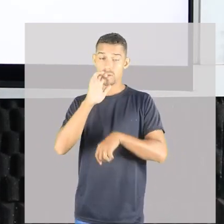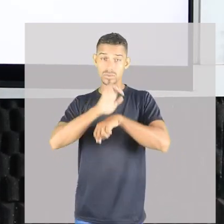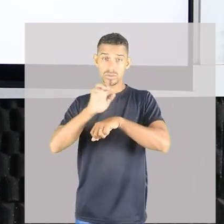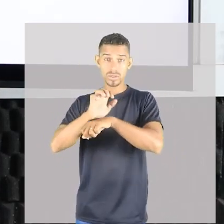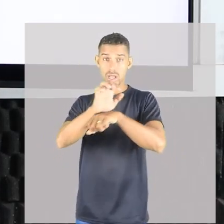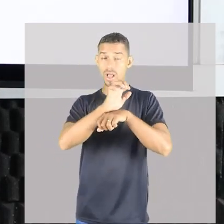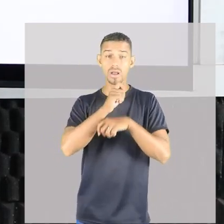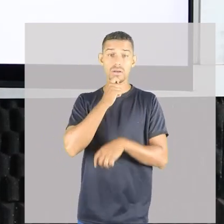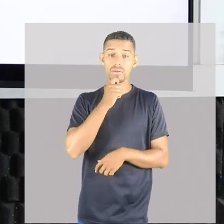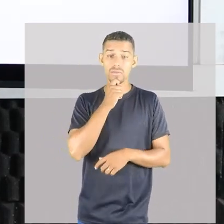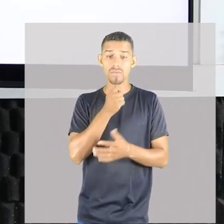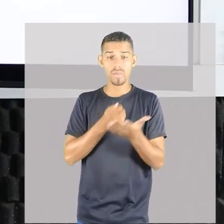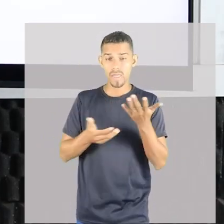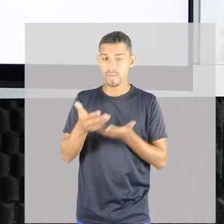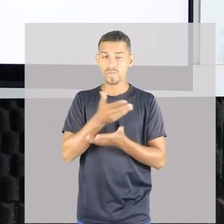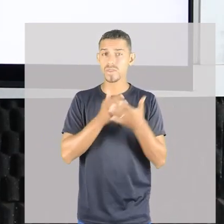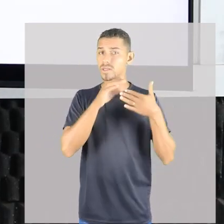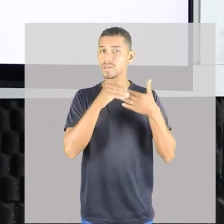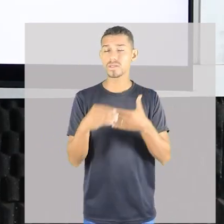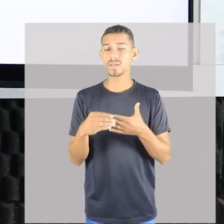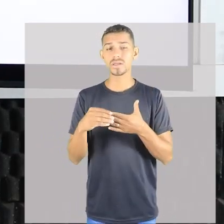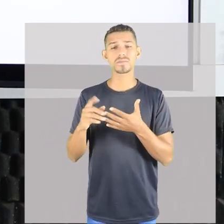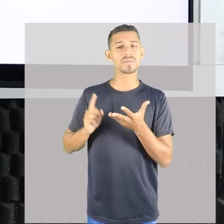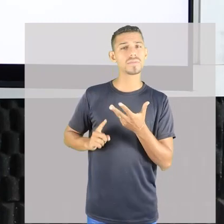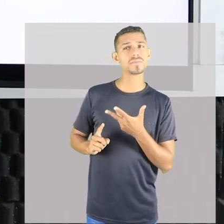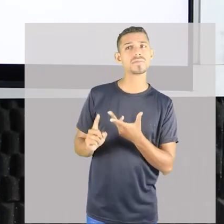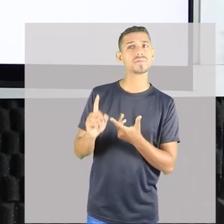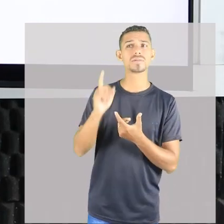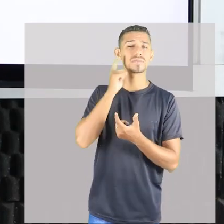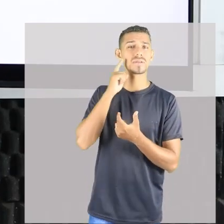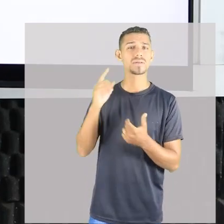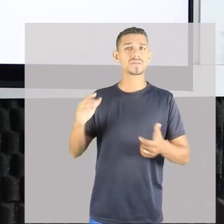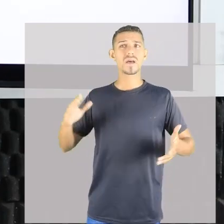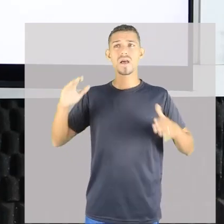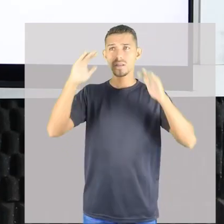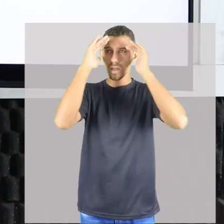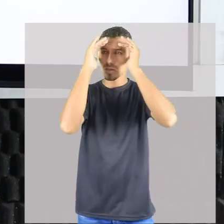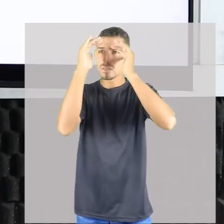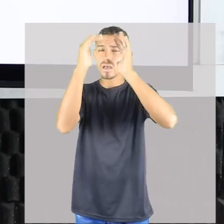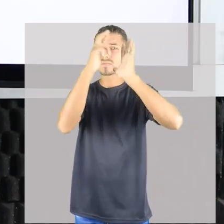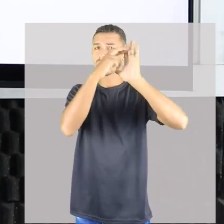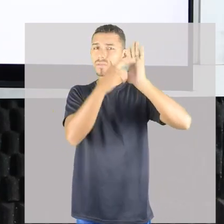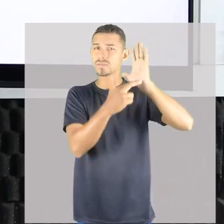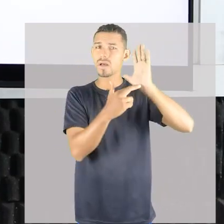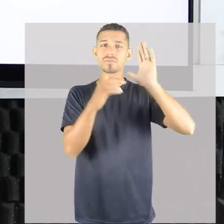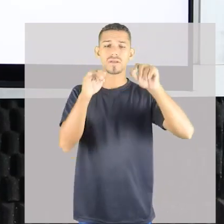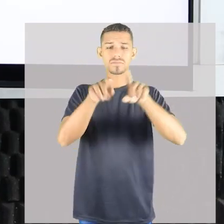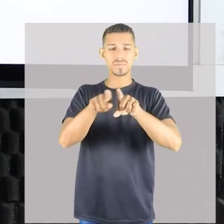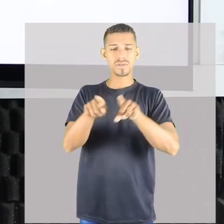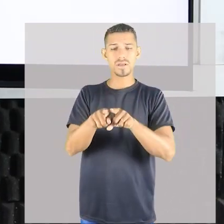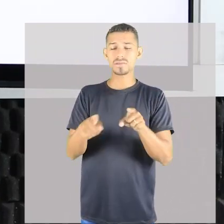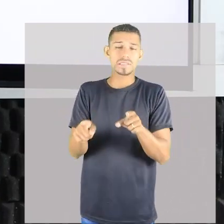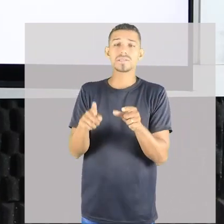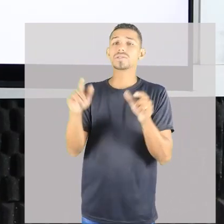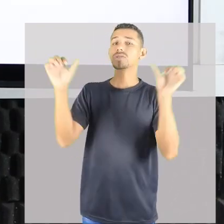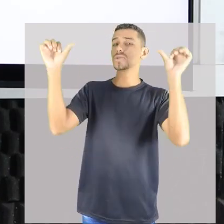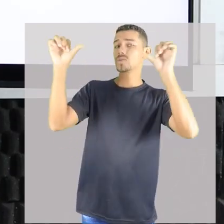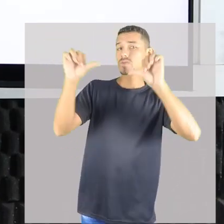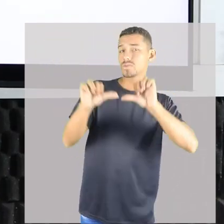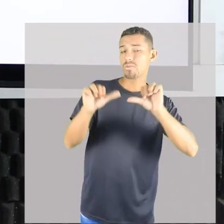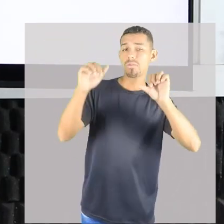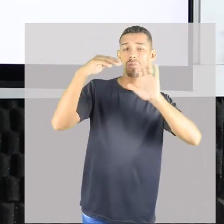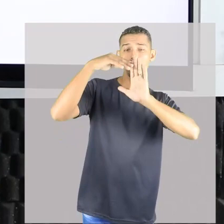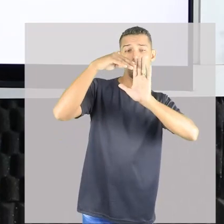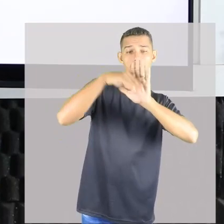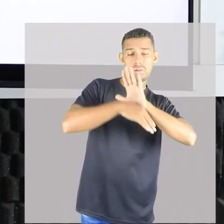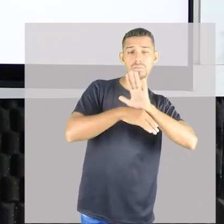Estado que ainda trazia requisitos ainda da servidão, requisitos ainda de uma monarquia absolutista que estava praticamente eliminada dentro